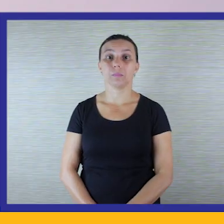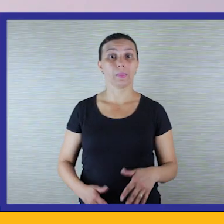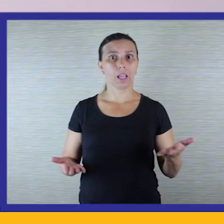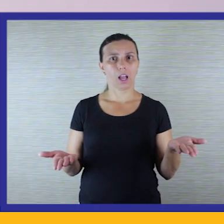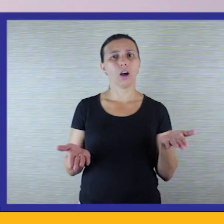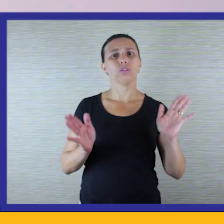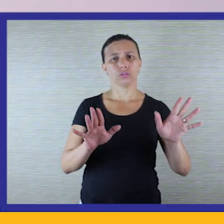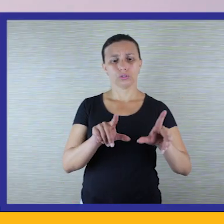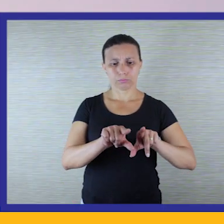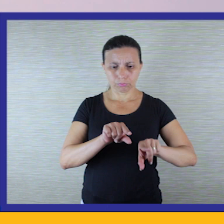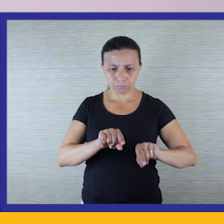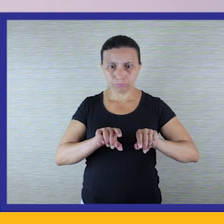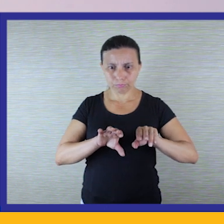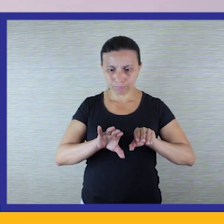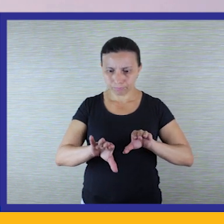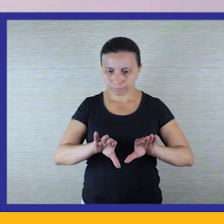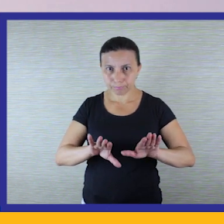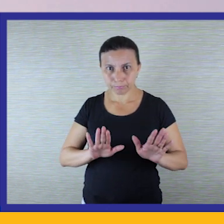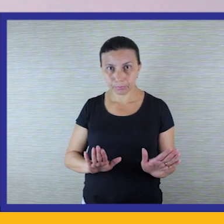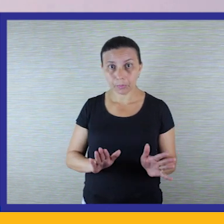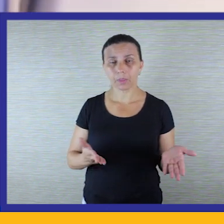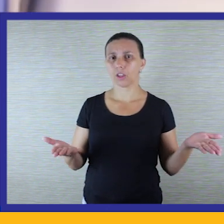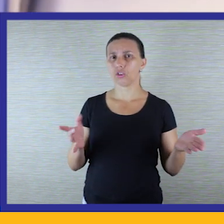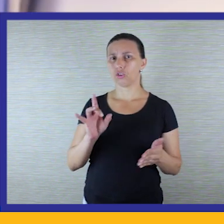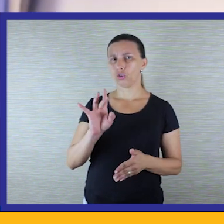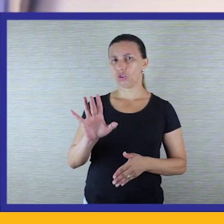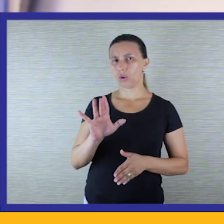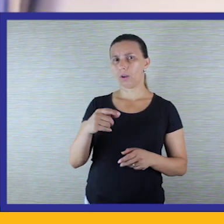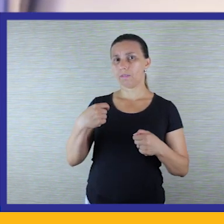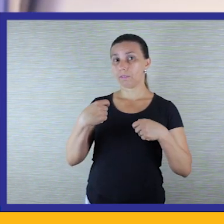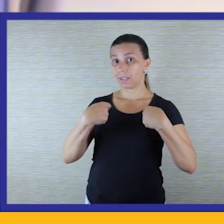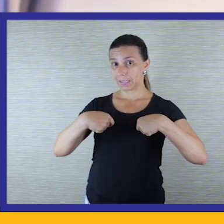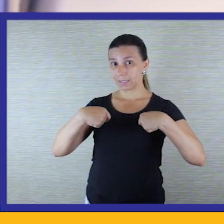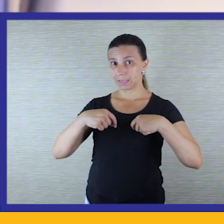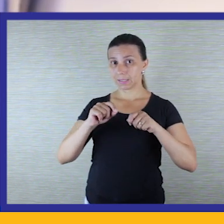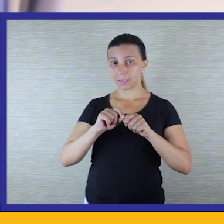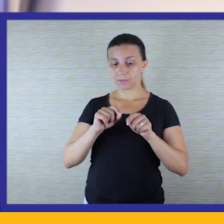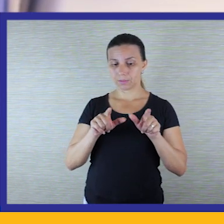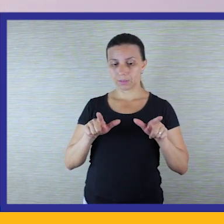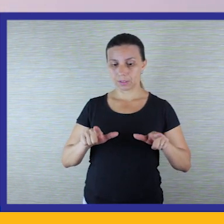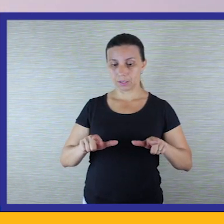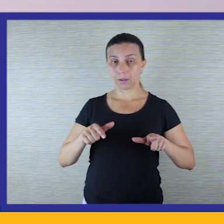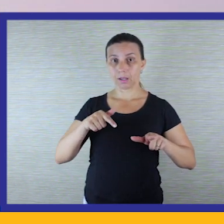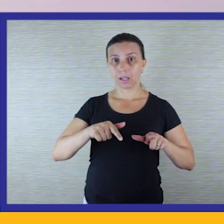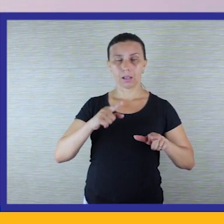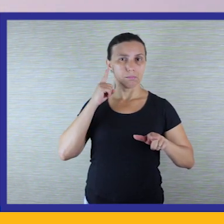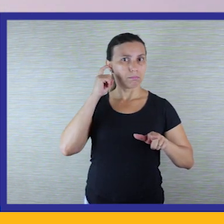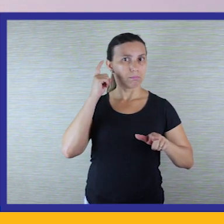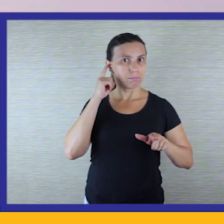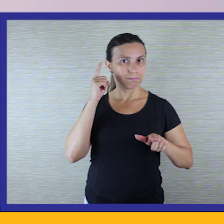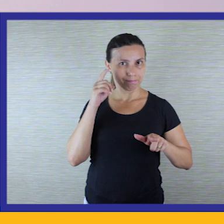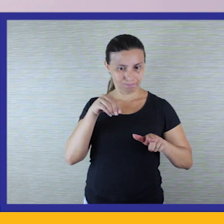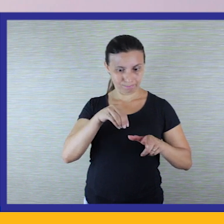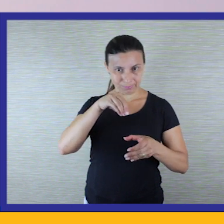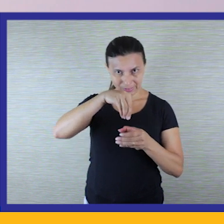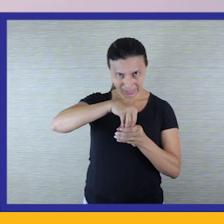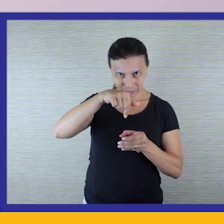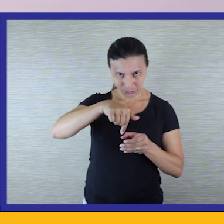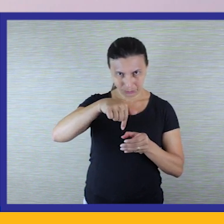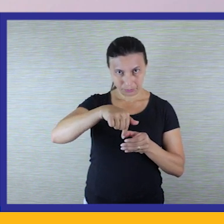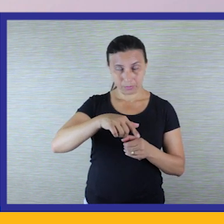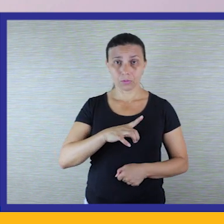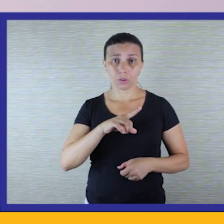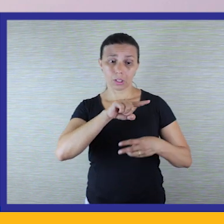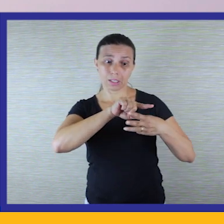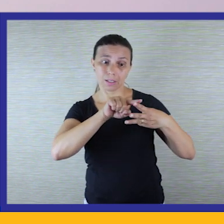Agora que já separamos as peças, é só construir a estrutura necessária para o nosso alarme térmico. Como são só 3 componentes, a montagem